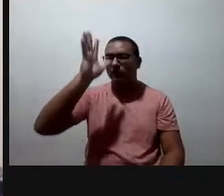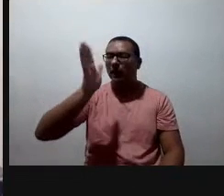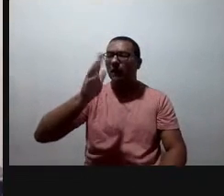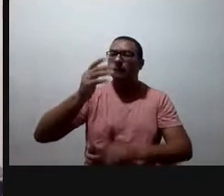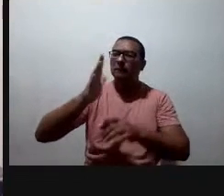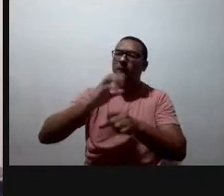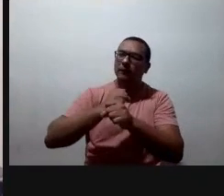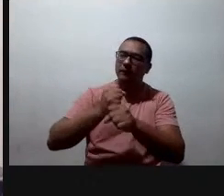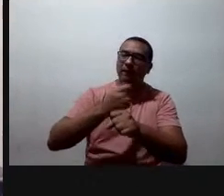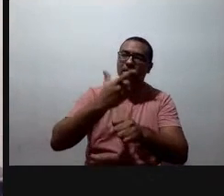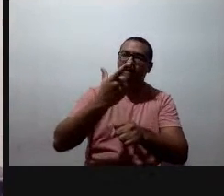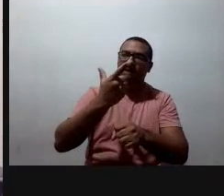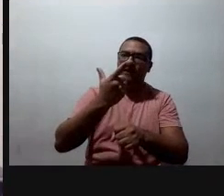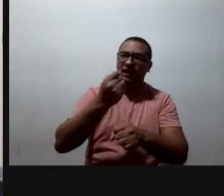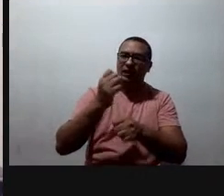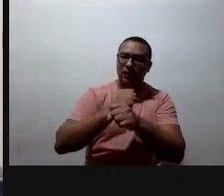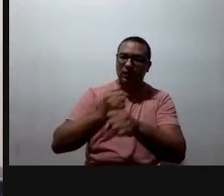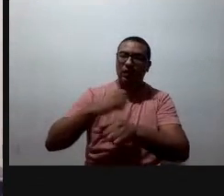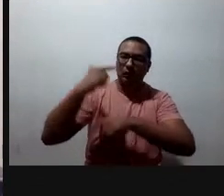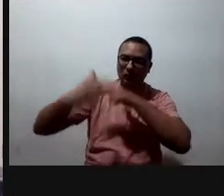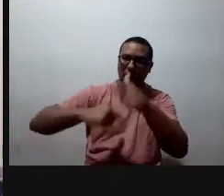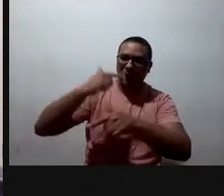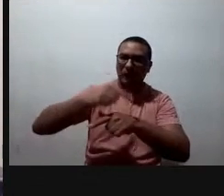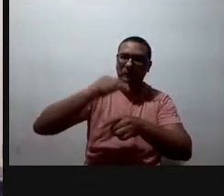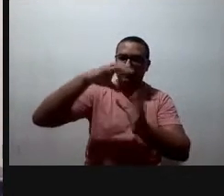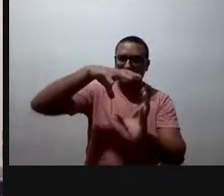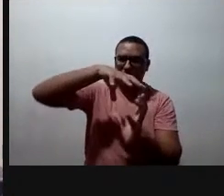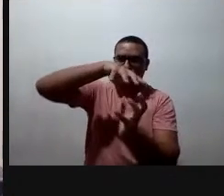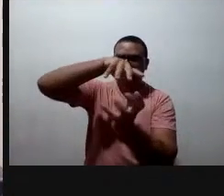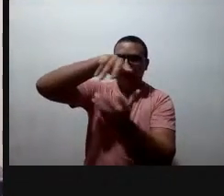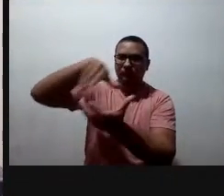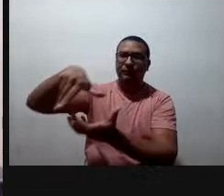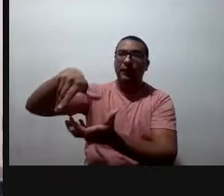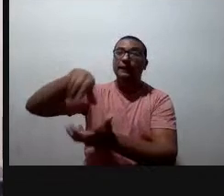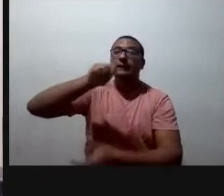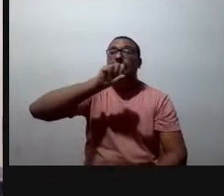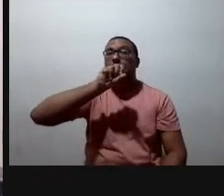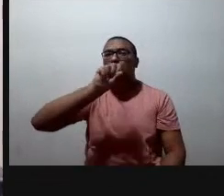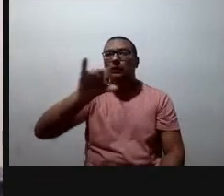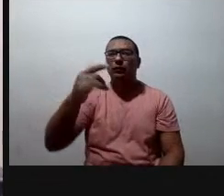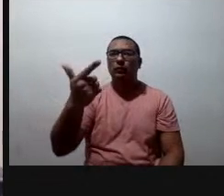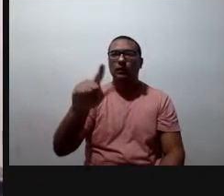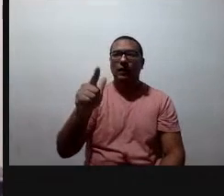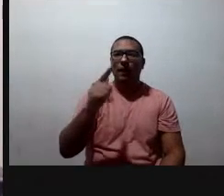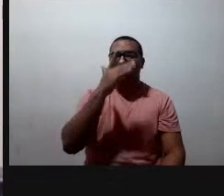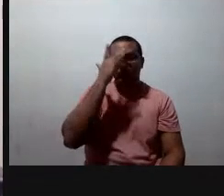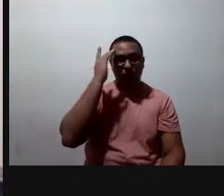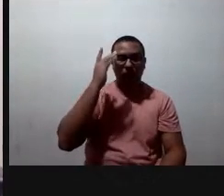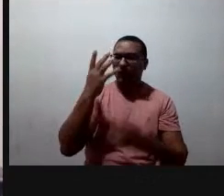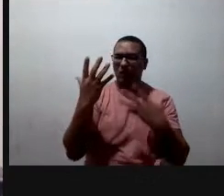com empresas do mundo inteiro, é que sem as pessoas aderirem à mudança,